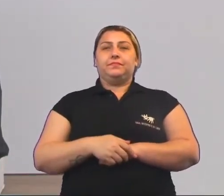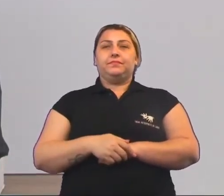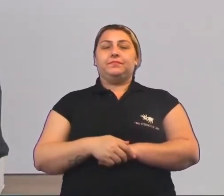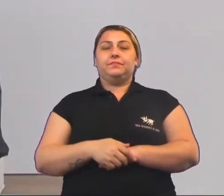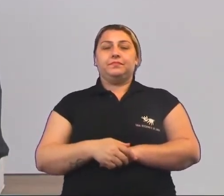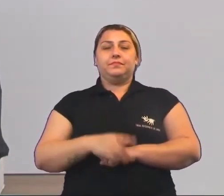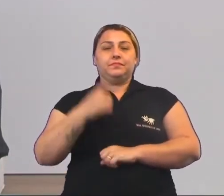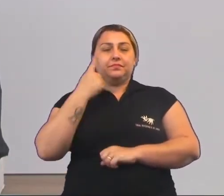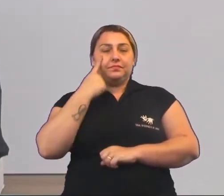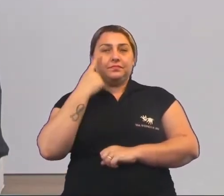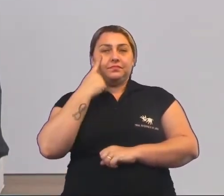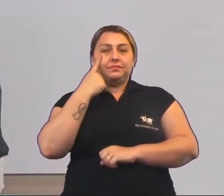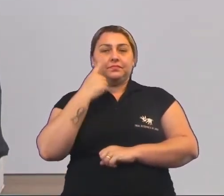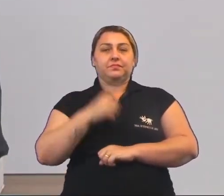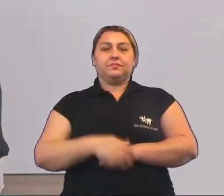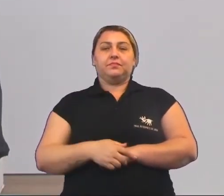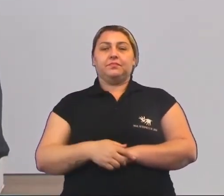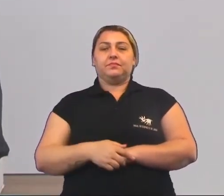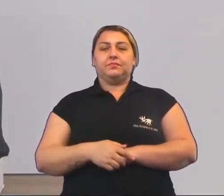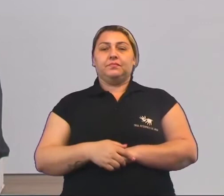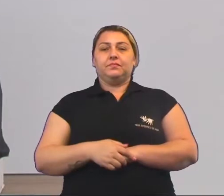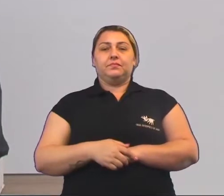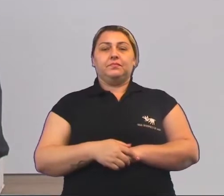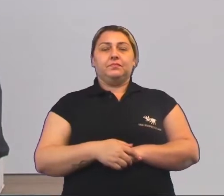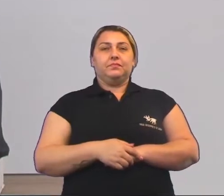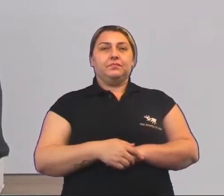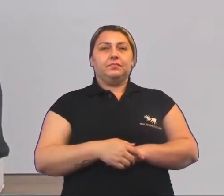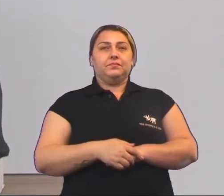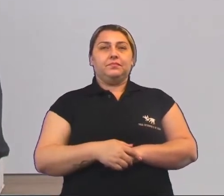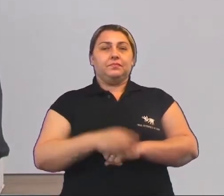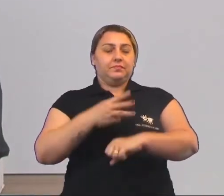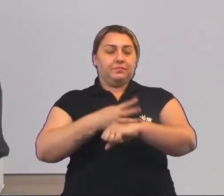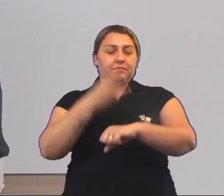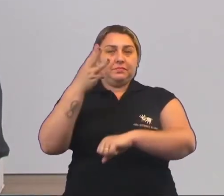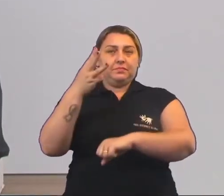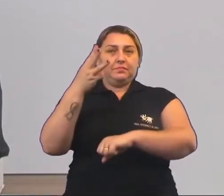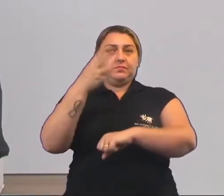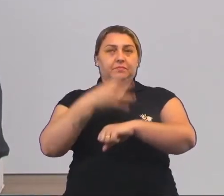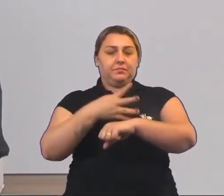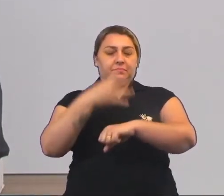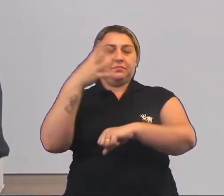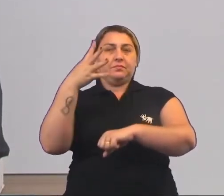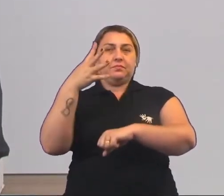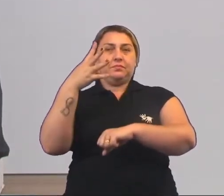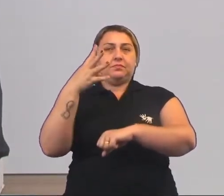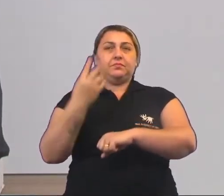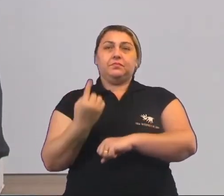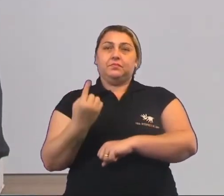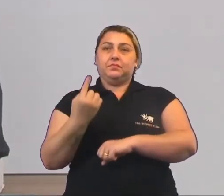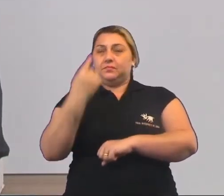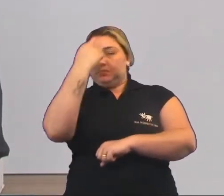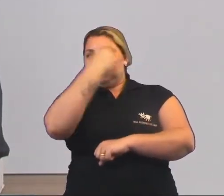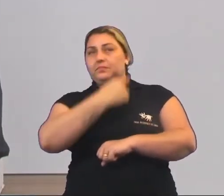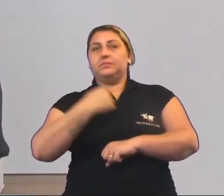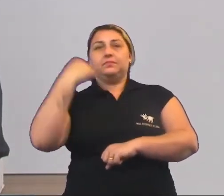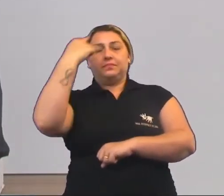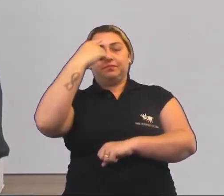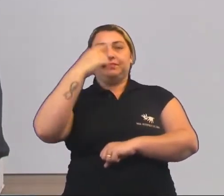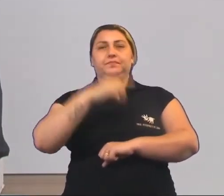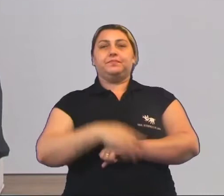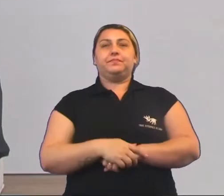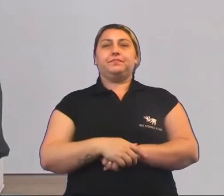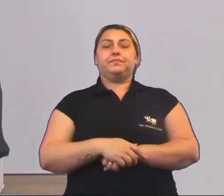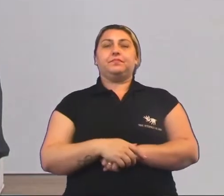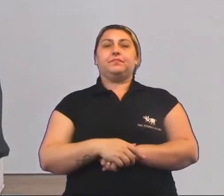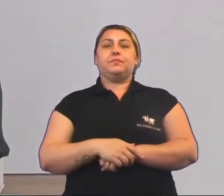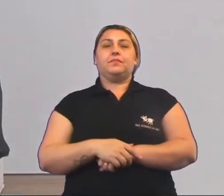só como vai mudar o relógio. 15, 16. Pulou apenas um número. Então, ele ficou no consultório